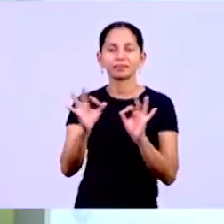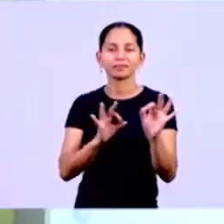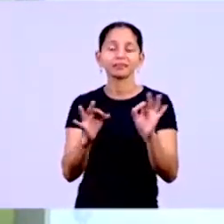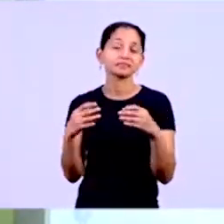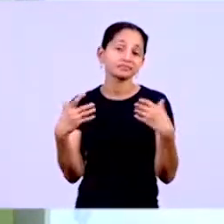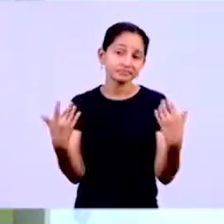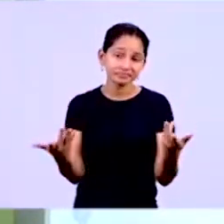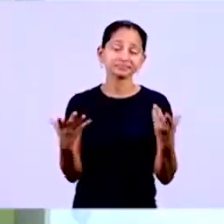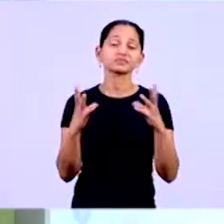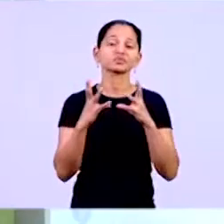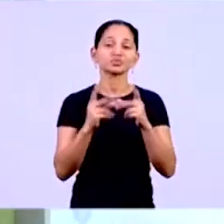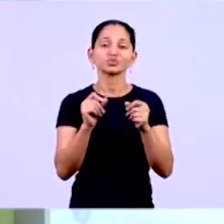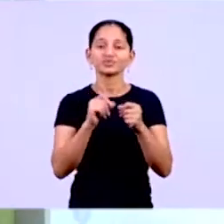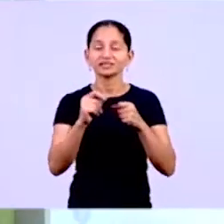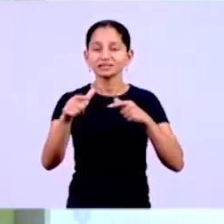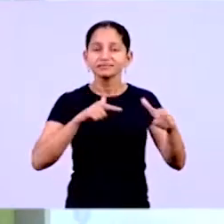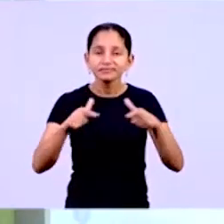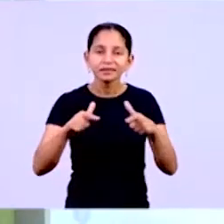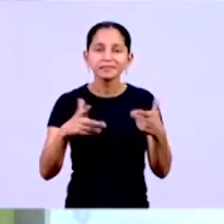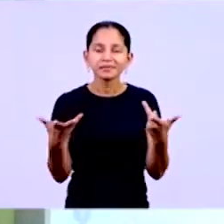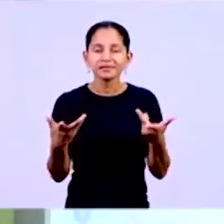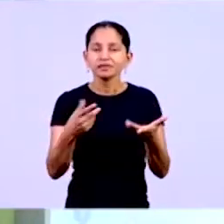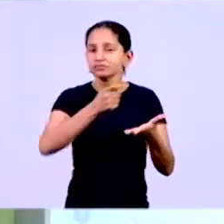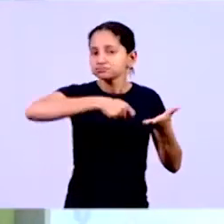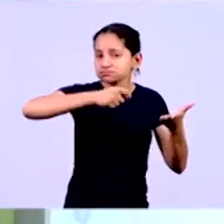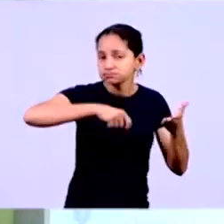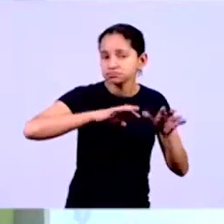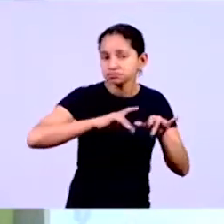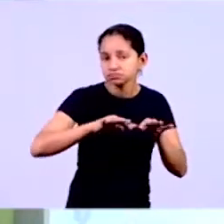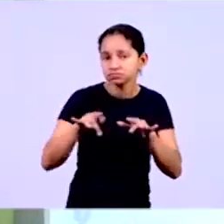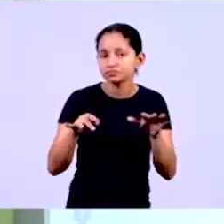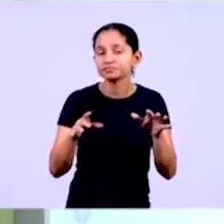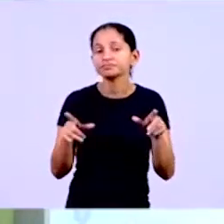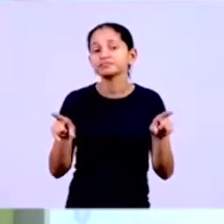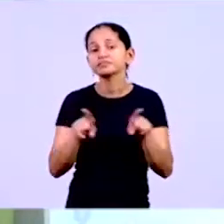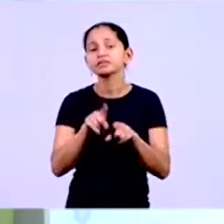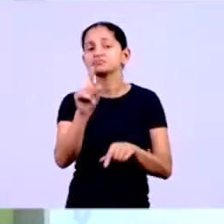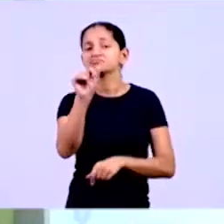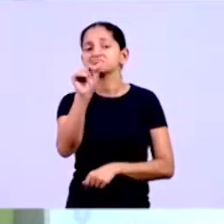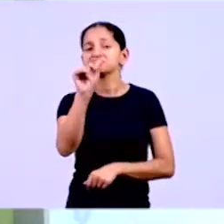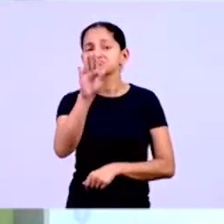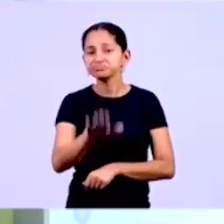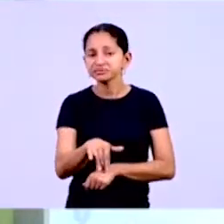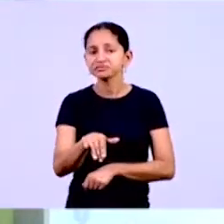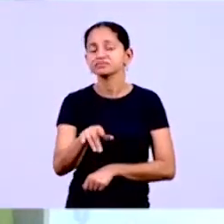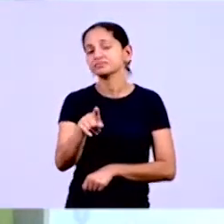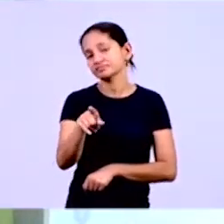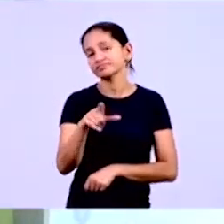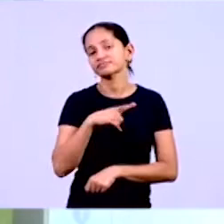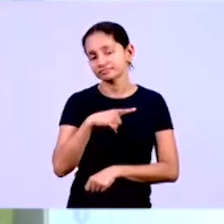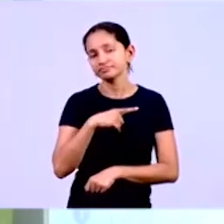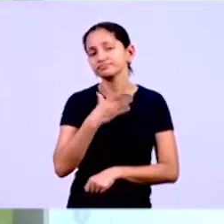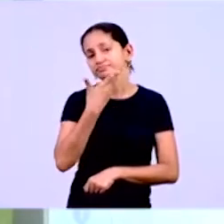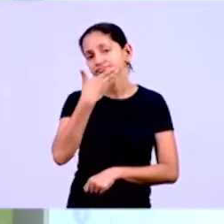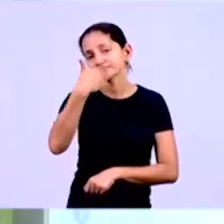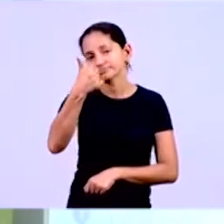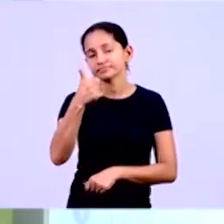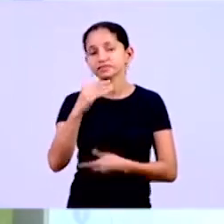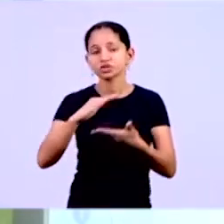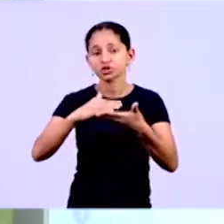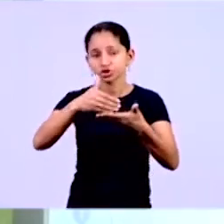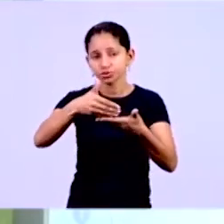sistemas, nossos serviços ali dentro e tem um custo bem mais acessível, né? Um computador hoje, um